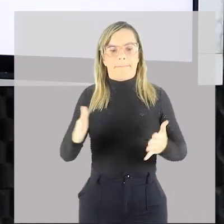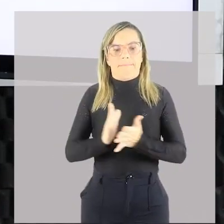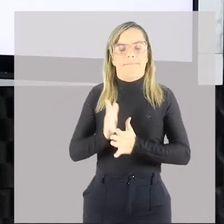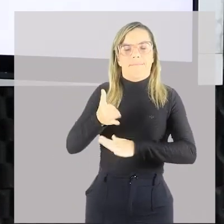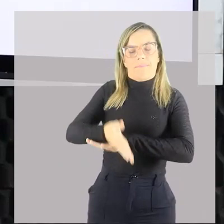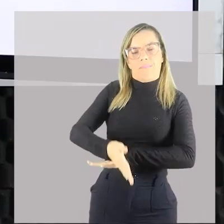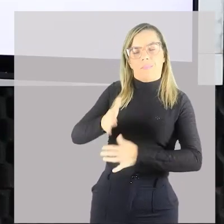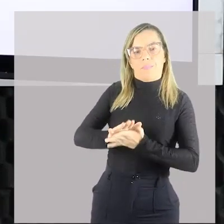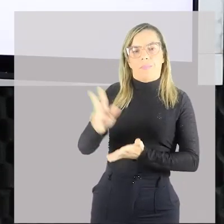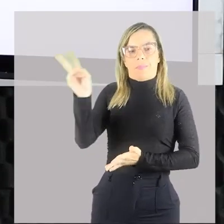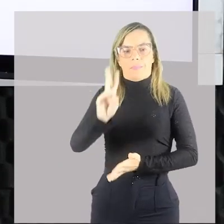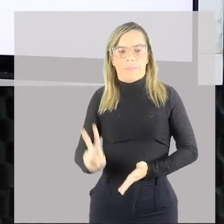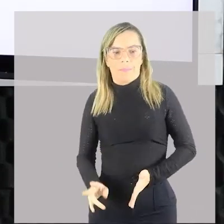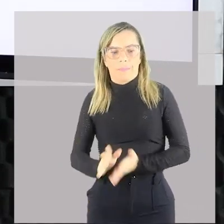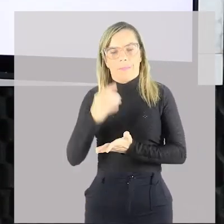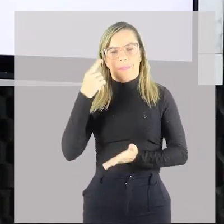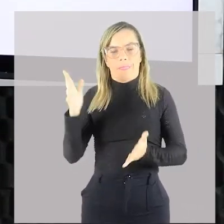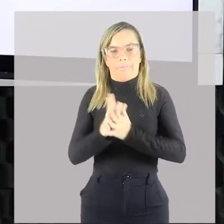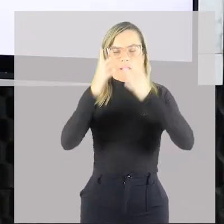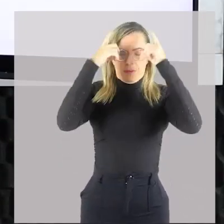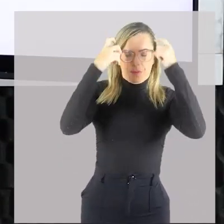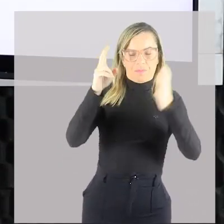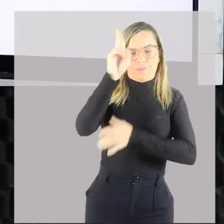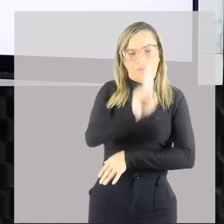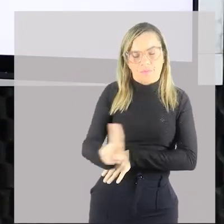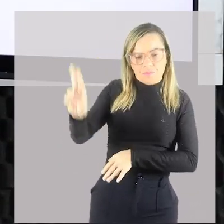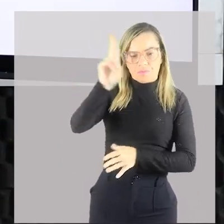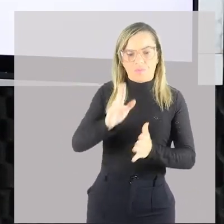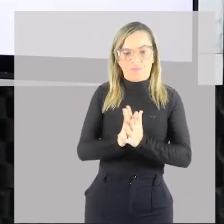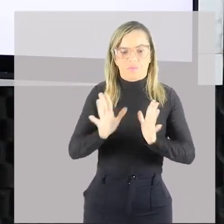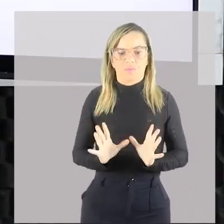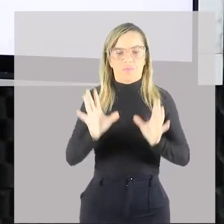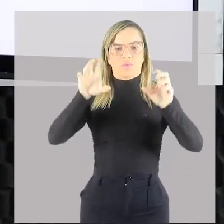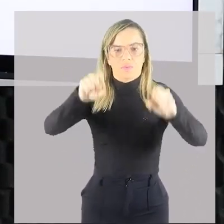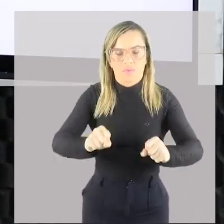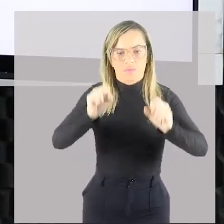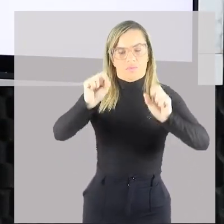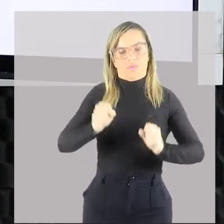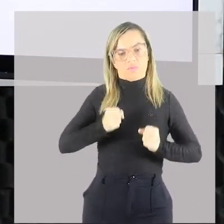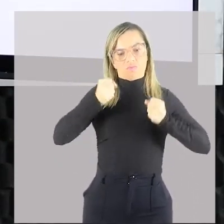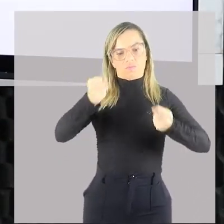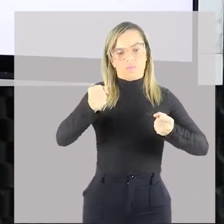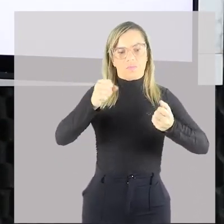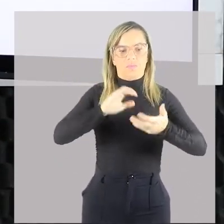de emancipação, e sim de uma entrada violenta, do uso da violência para a dominação e poder.